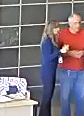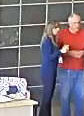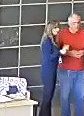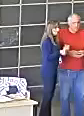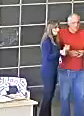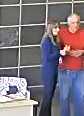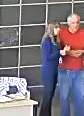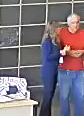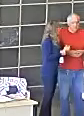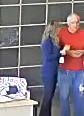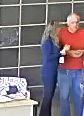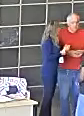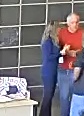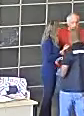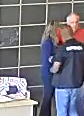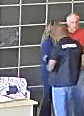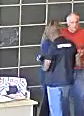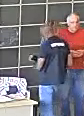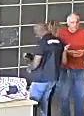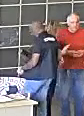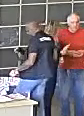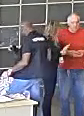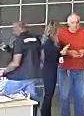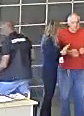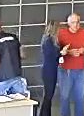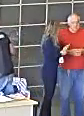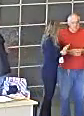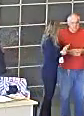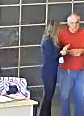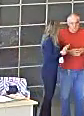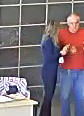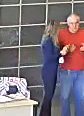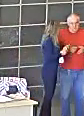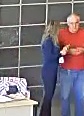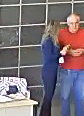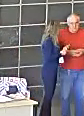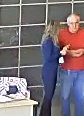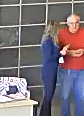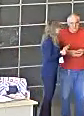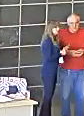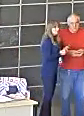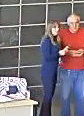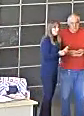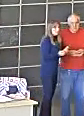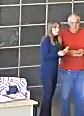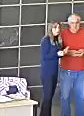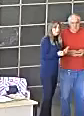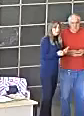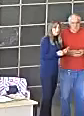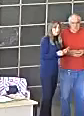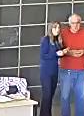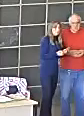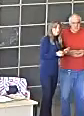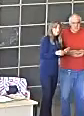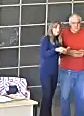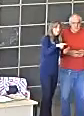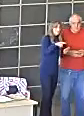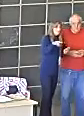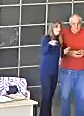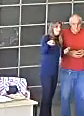circulação dessas pessoas que também precisam trabalhar que também precisam visitar suas famílias também